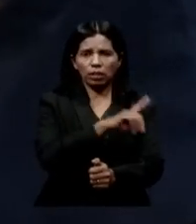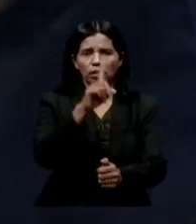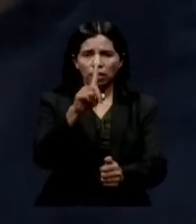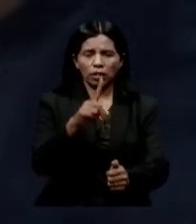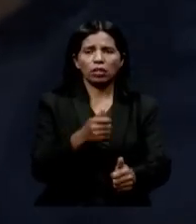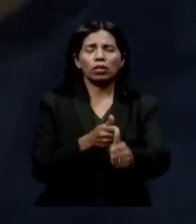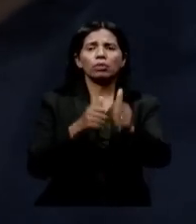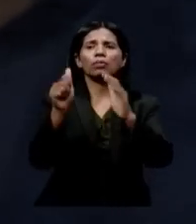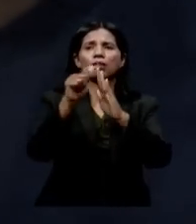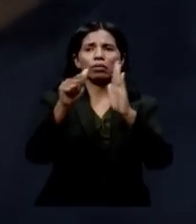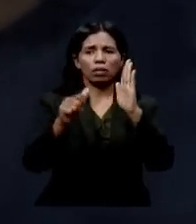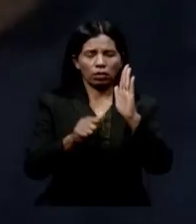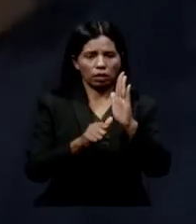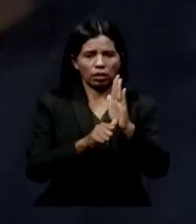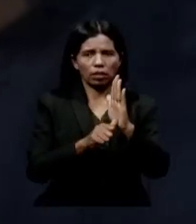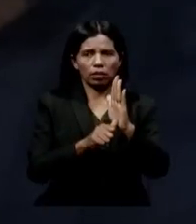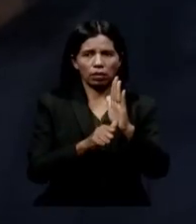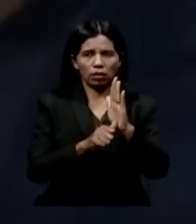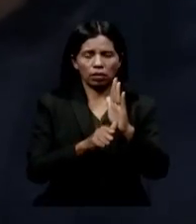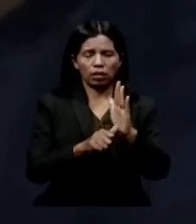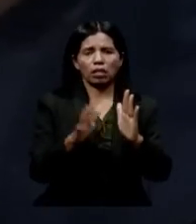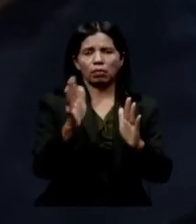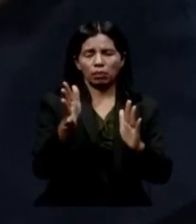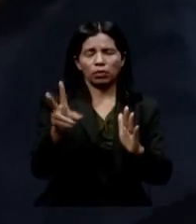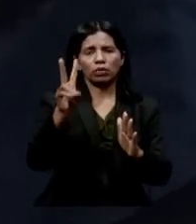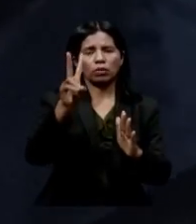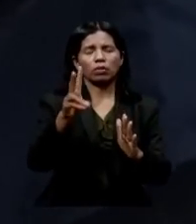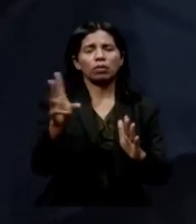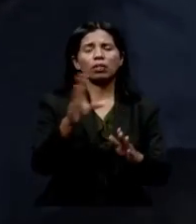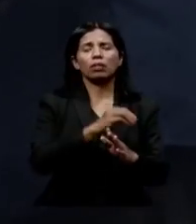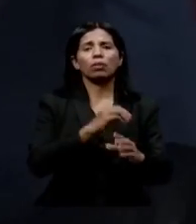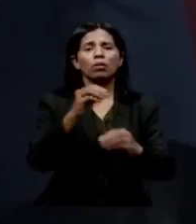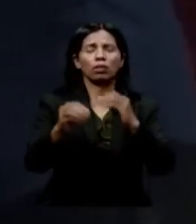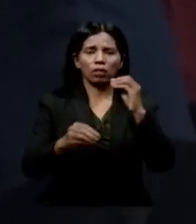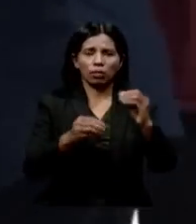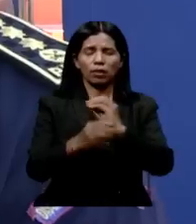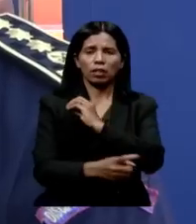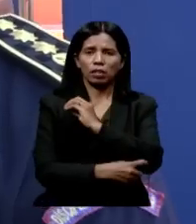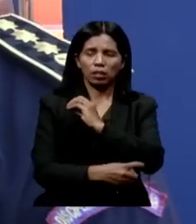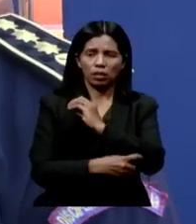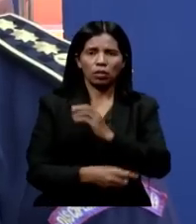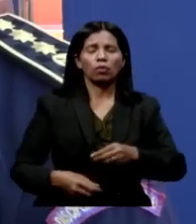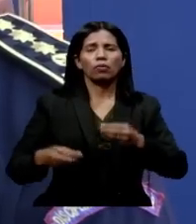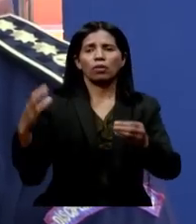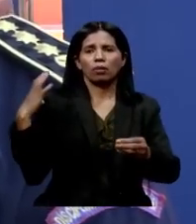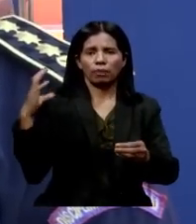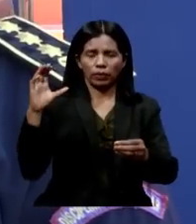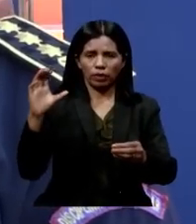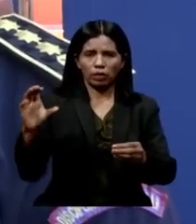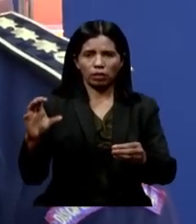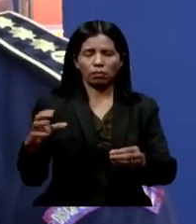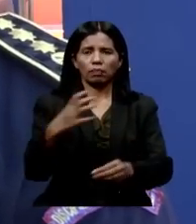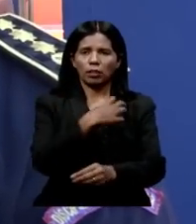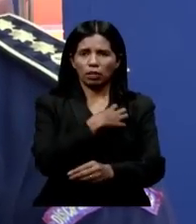Tuir artigo 52 Kode Proses Penal yang fo kompetensia baya